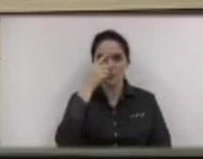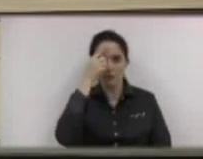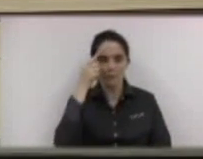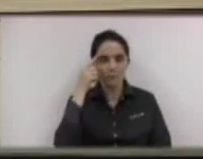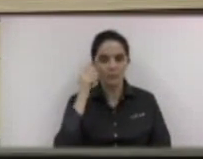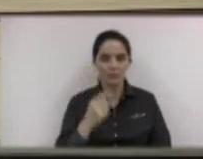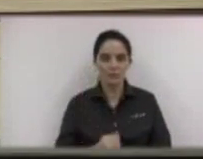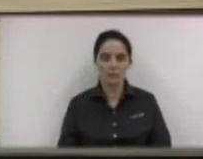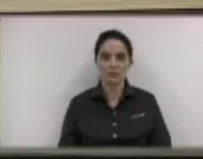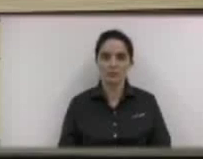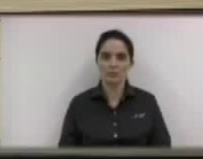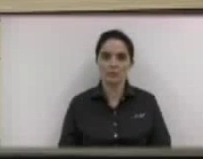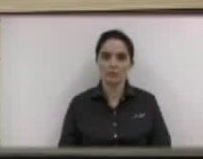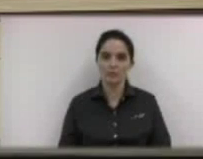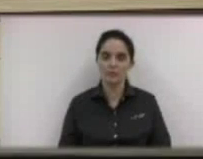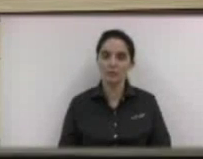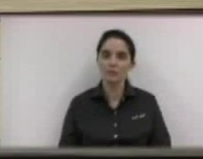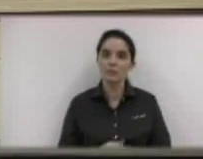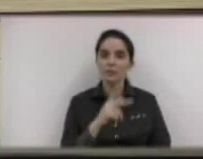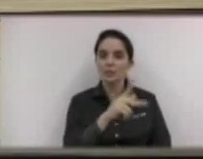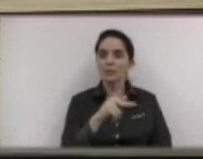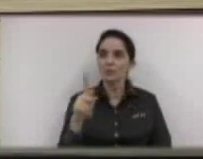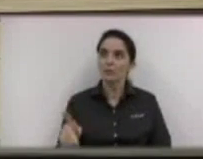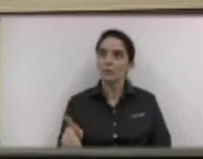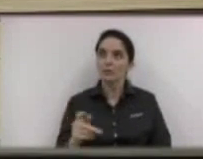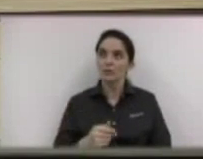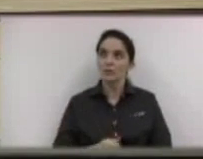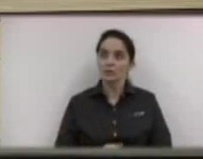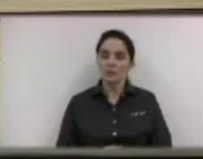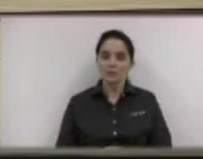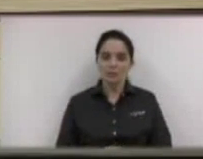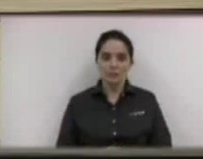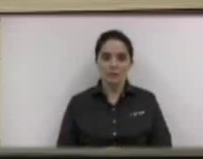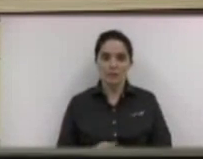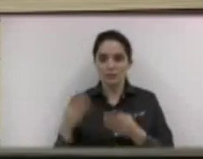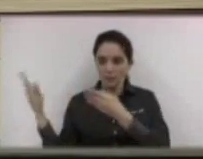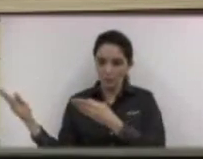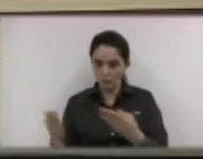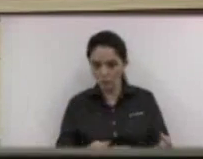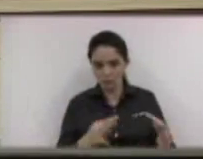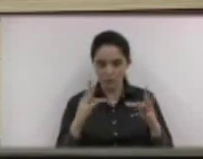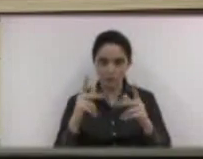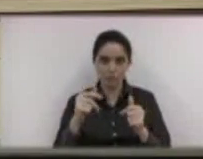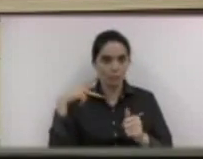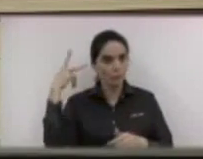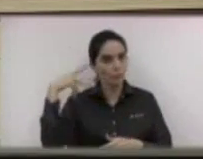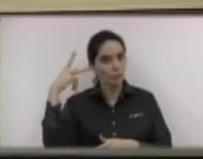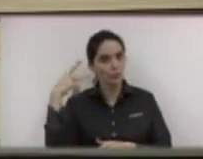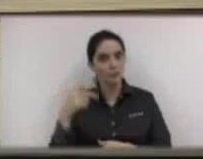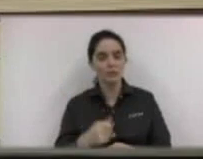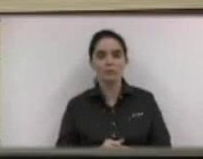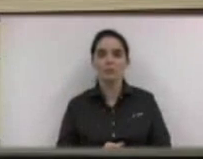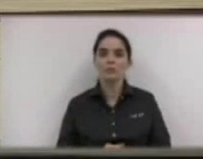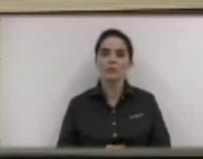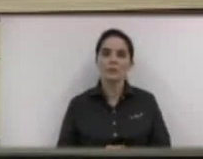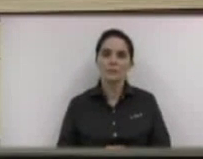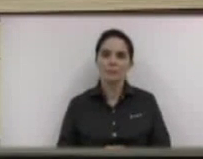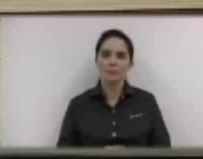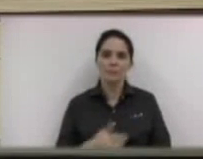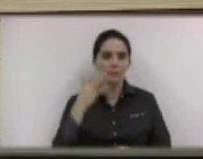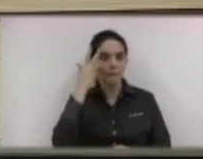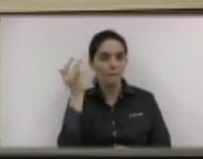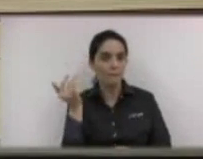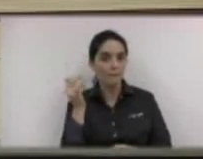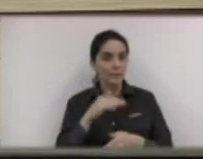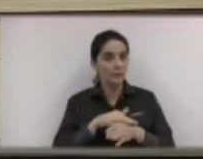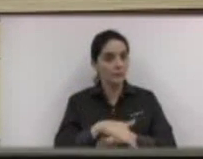Cerqueira. Senhor presidente, é para convidar todos os vereadores para a atividade que teremos amanhã à